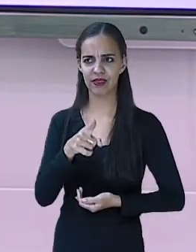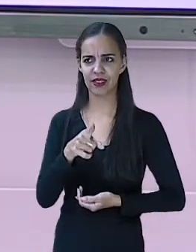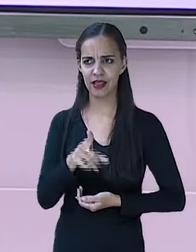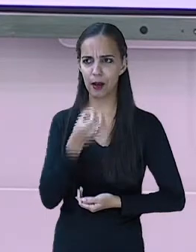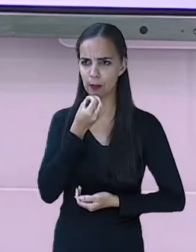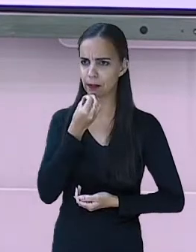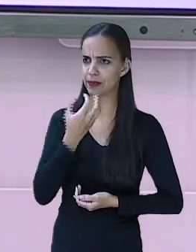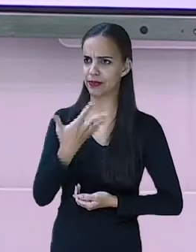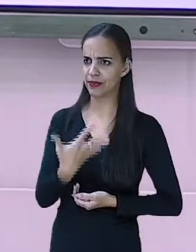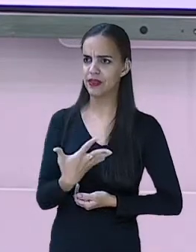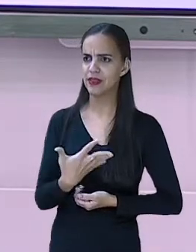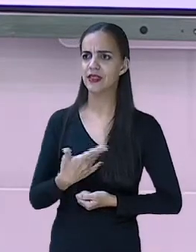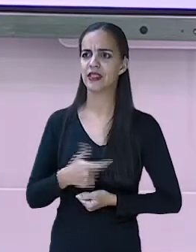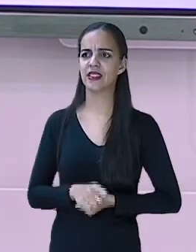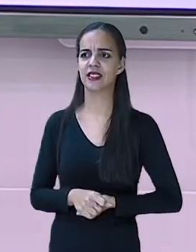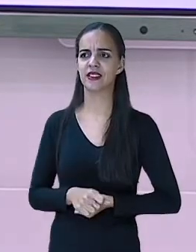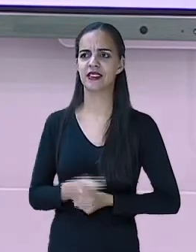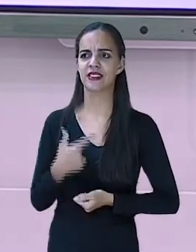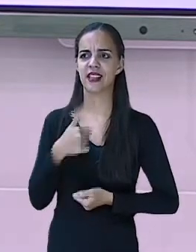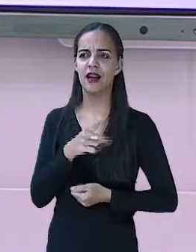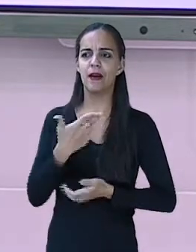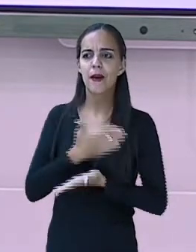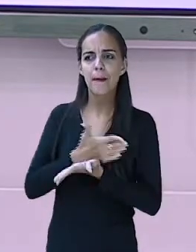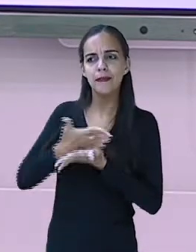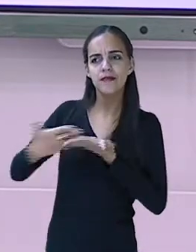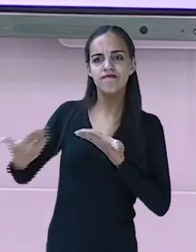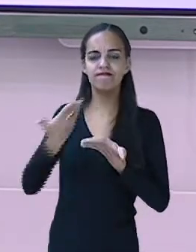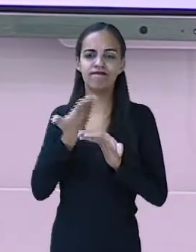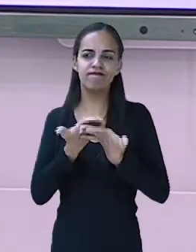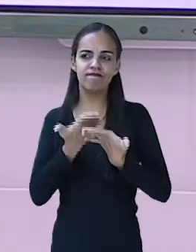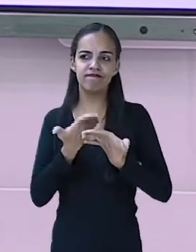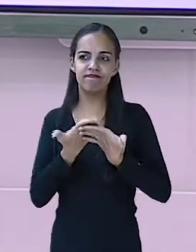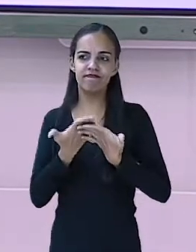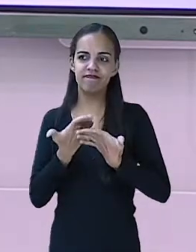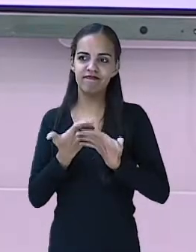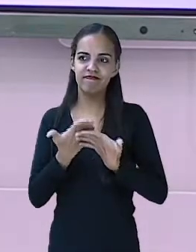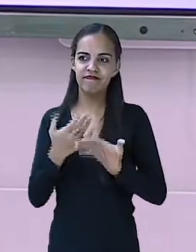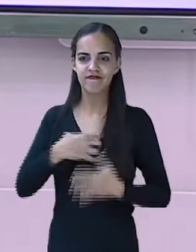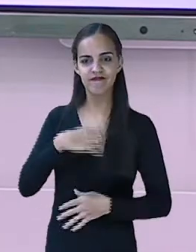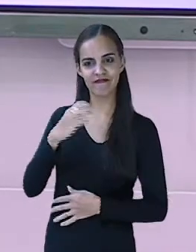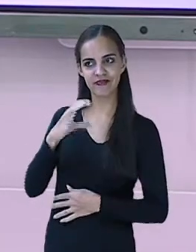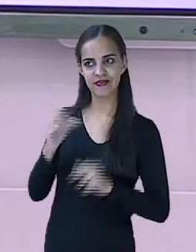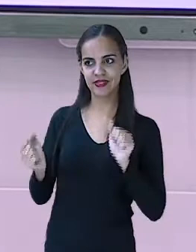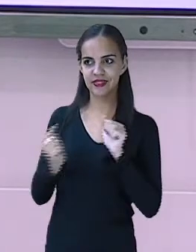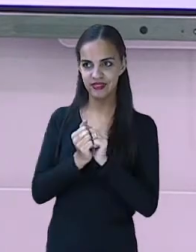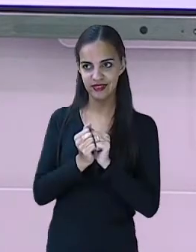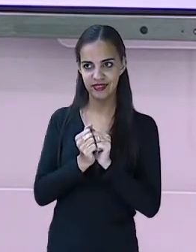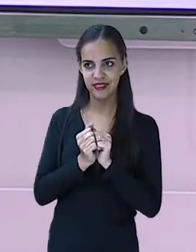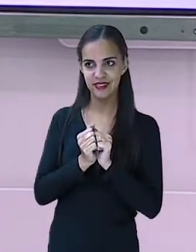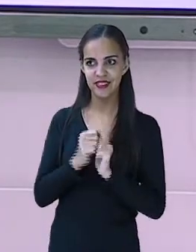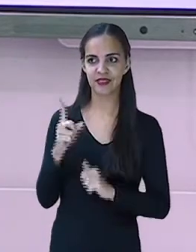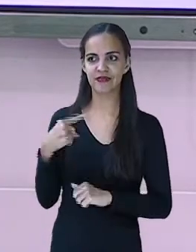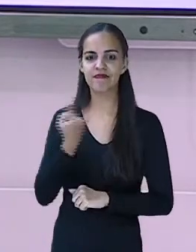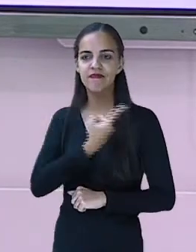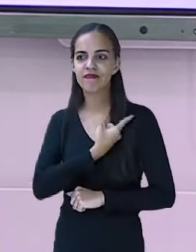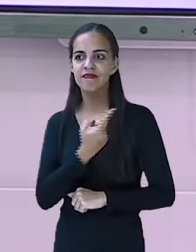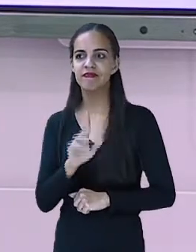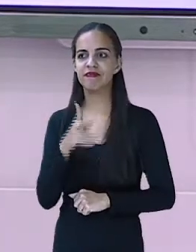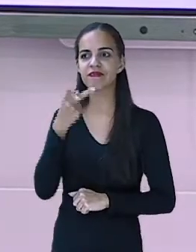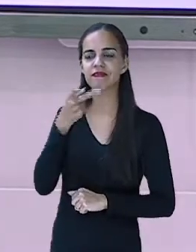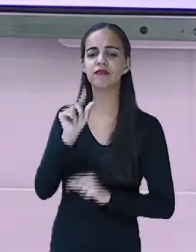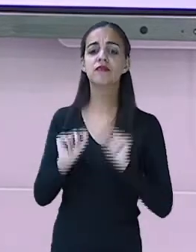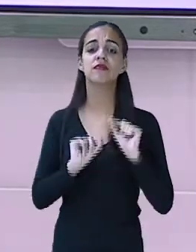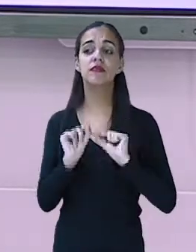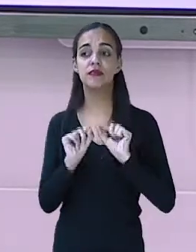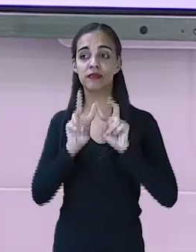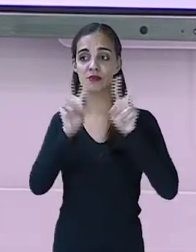esteja pronto para começar a aula de ciências comigo hoje nós falaremos